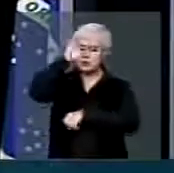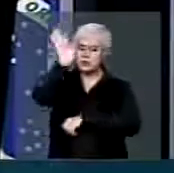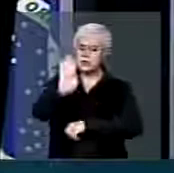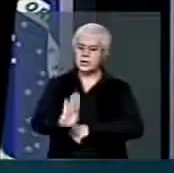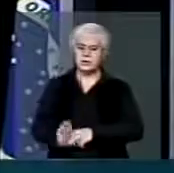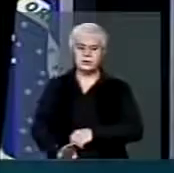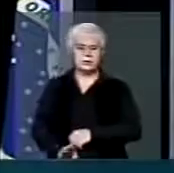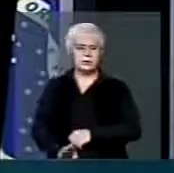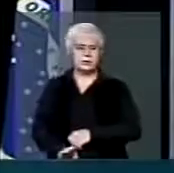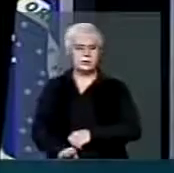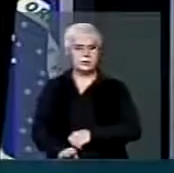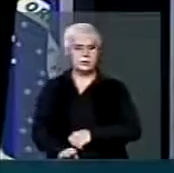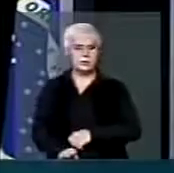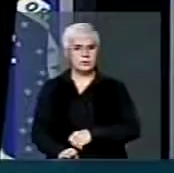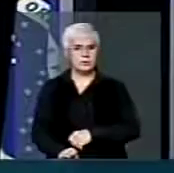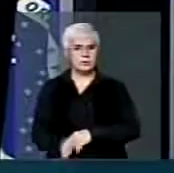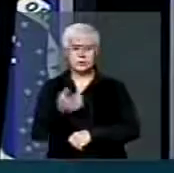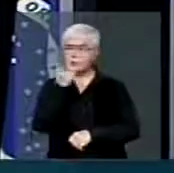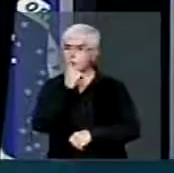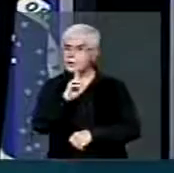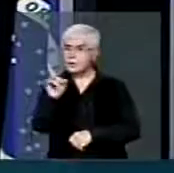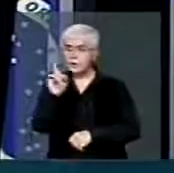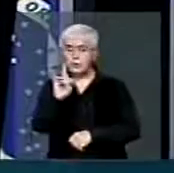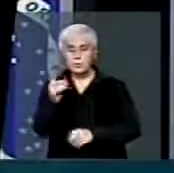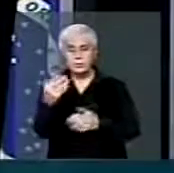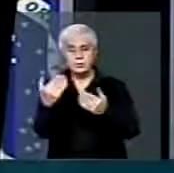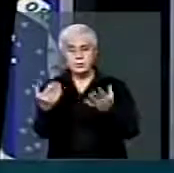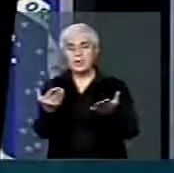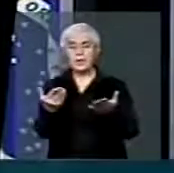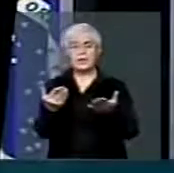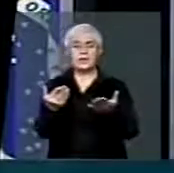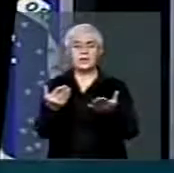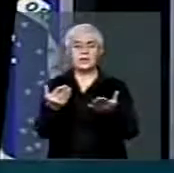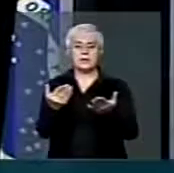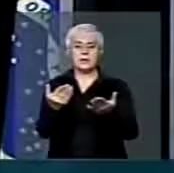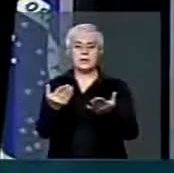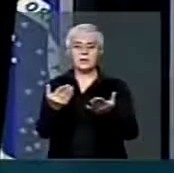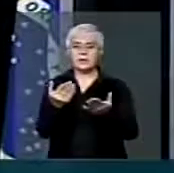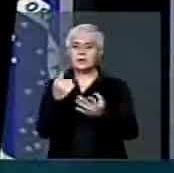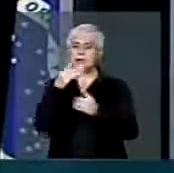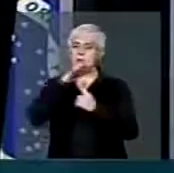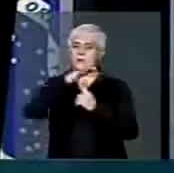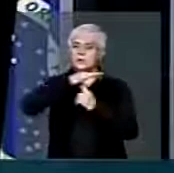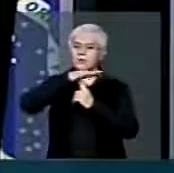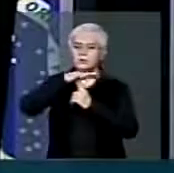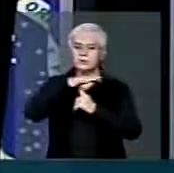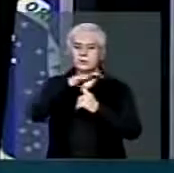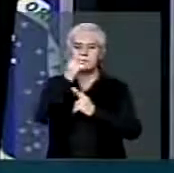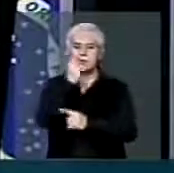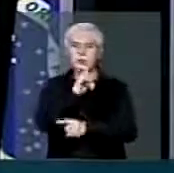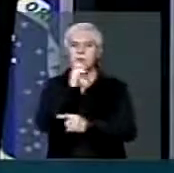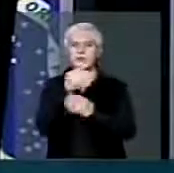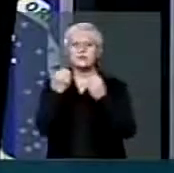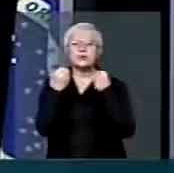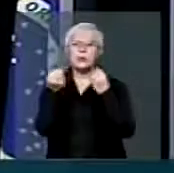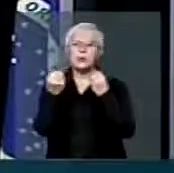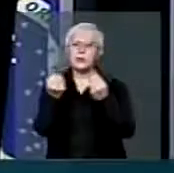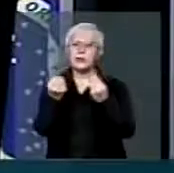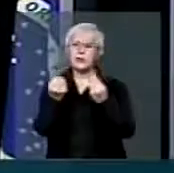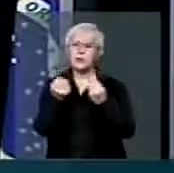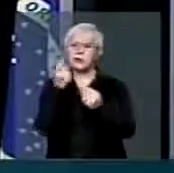brasileira não consegue ter sequer um helicóptero, uma aeronave,